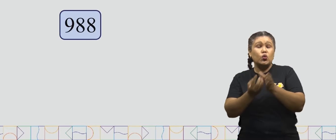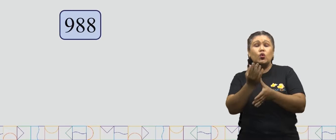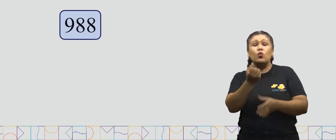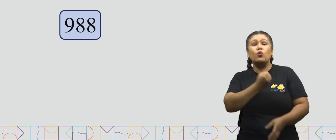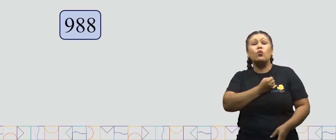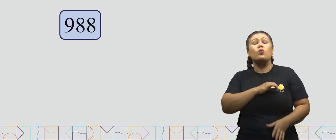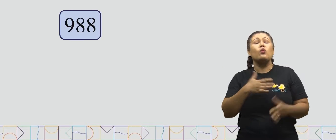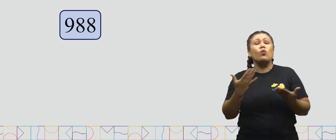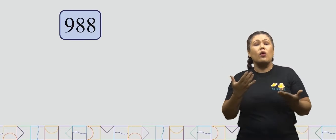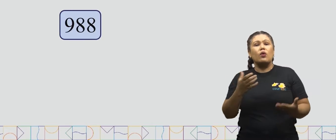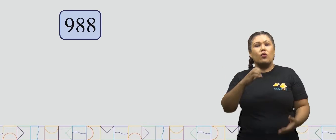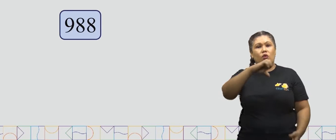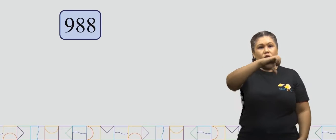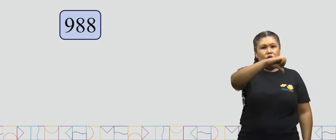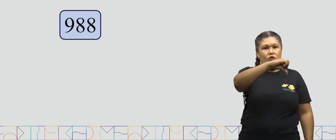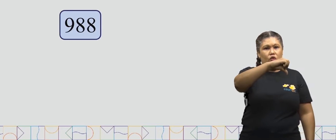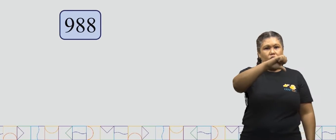número